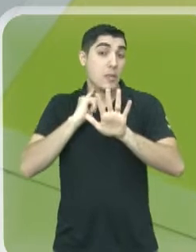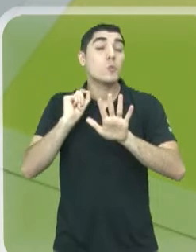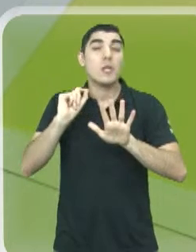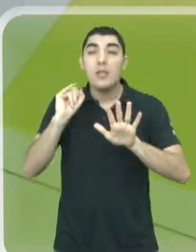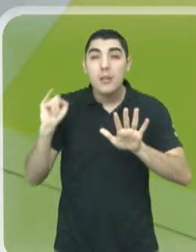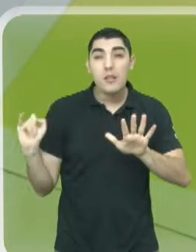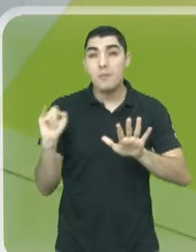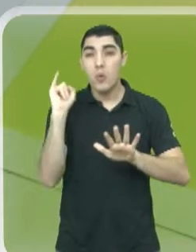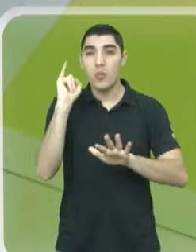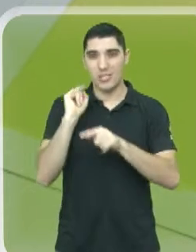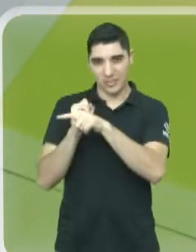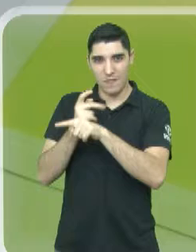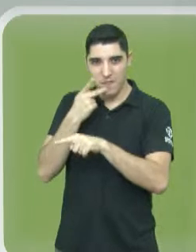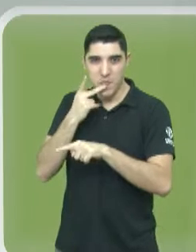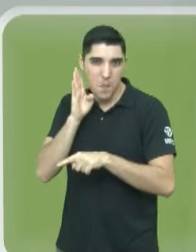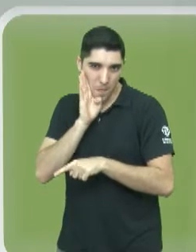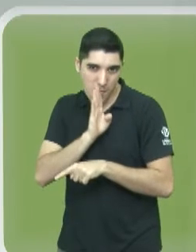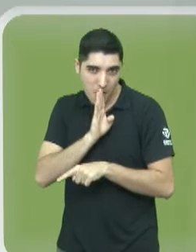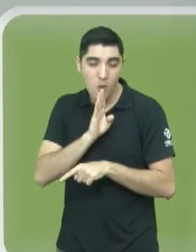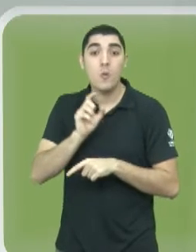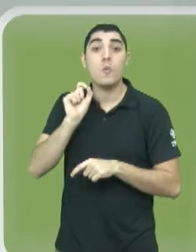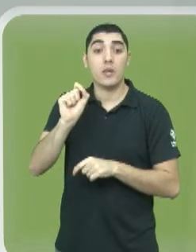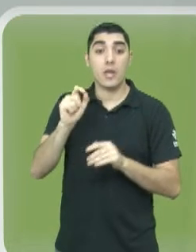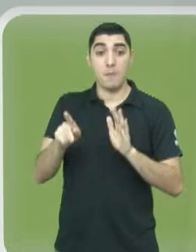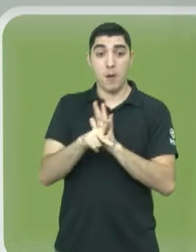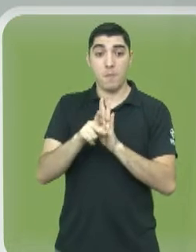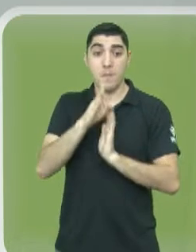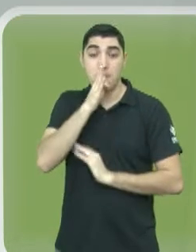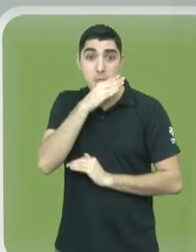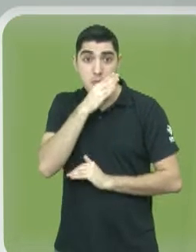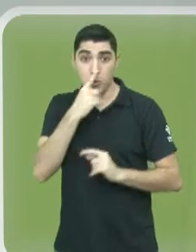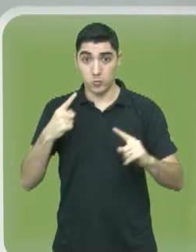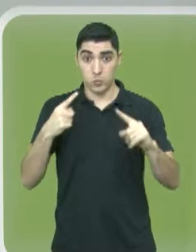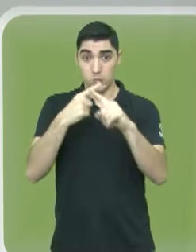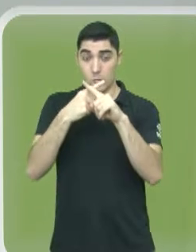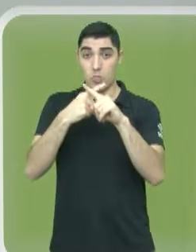de comentar, é o seguinte: Inter de Bebedouro recebe o Joseense no próximo